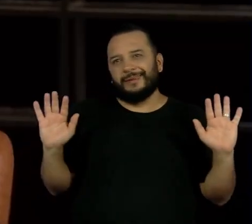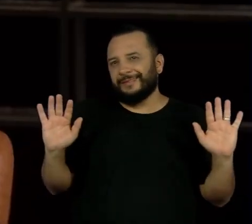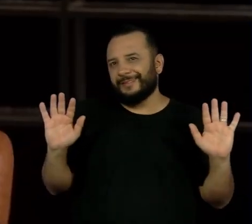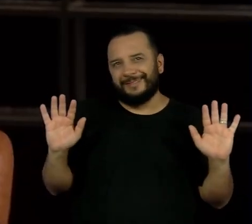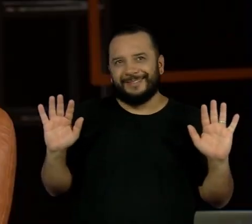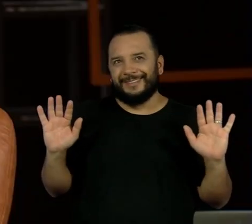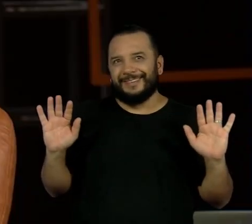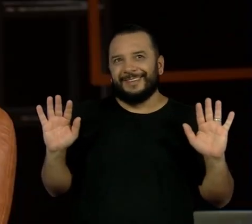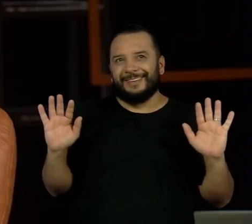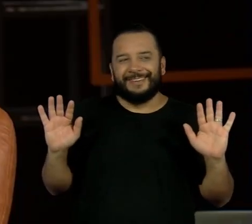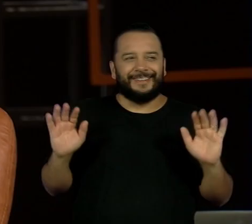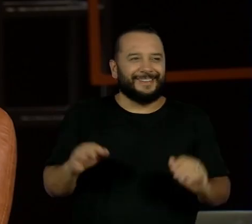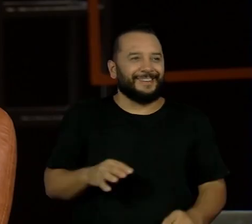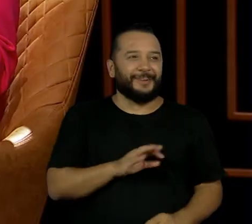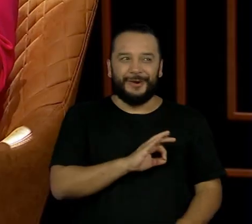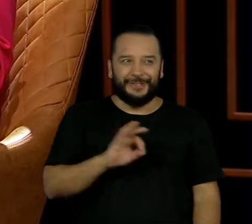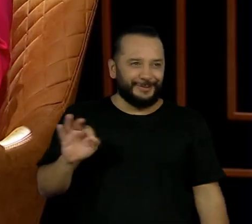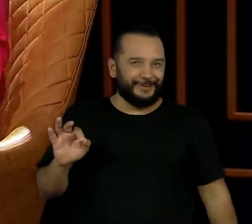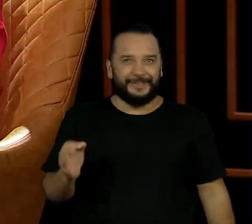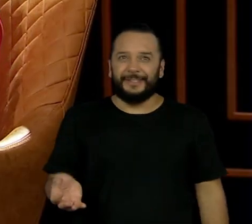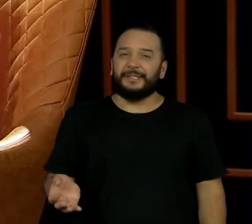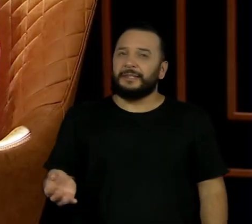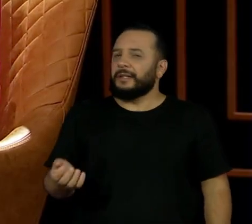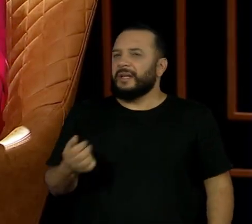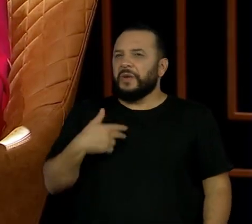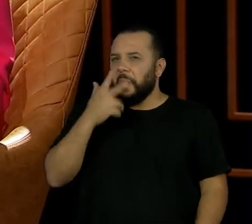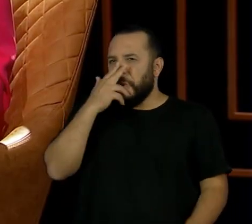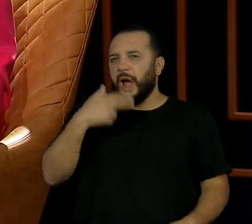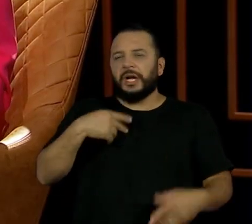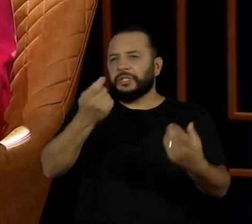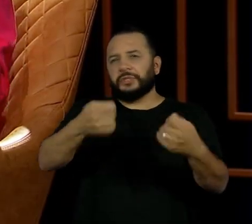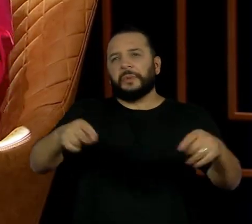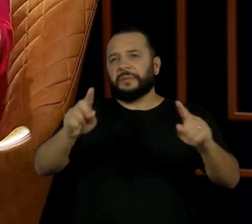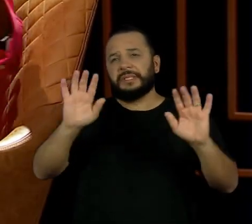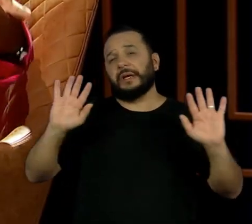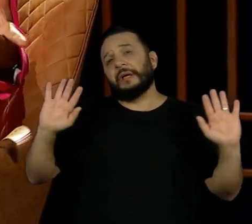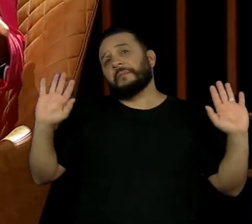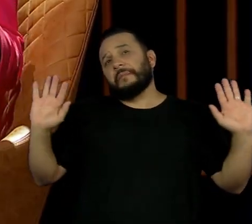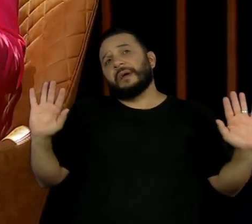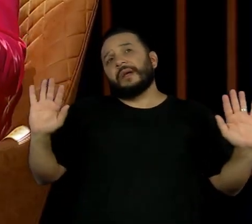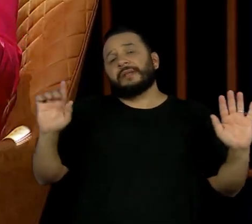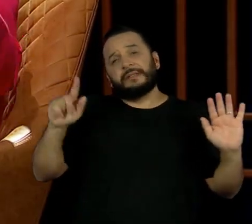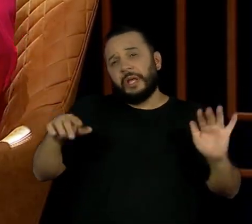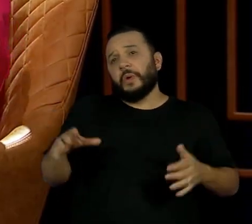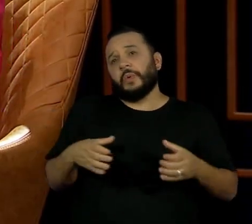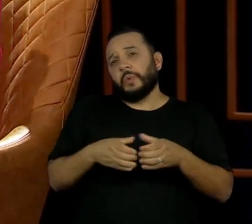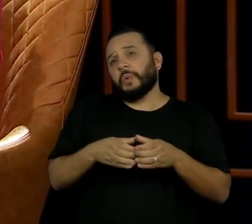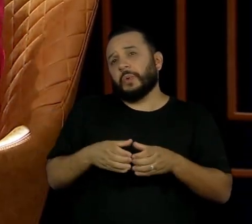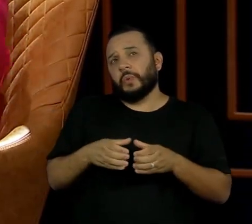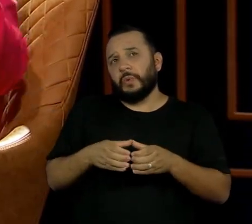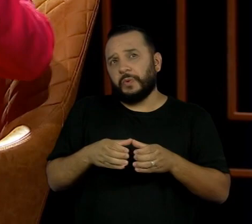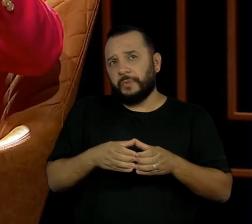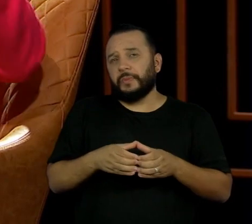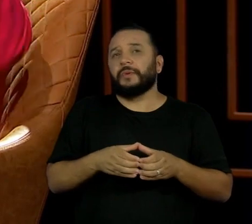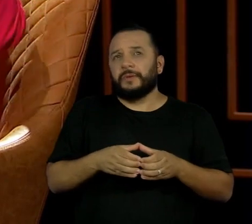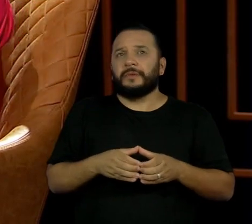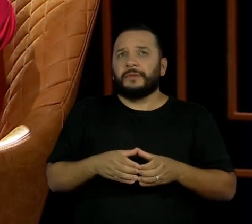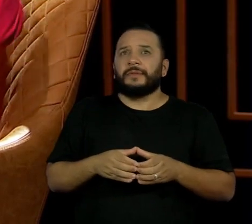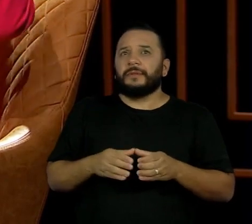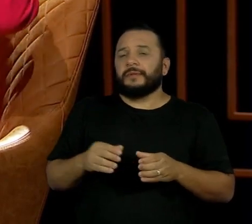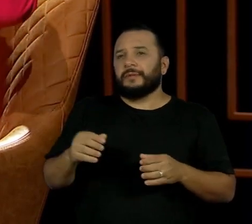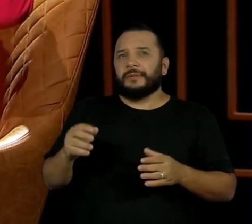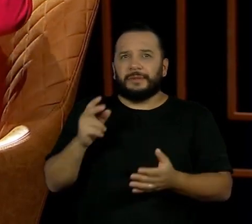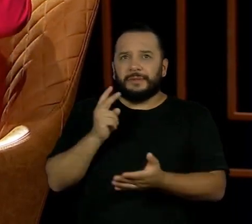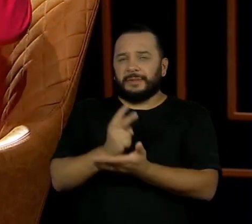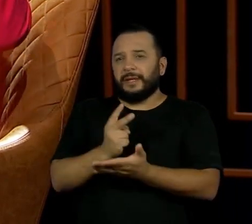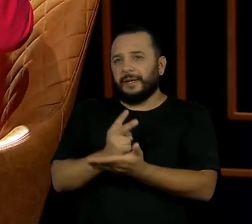Que ótimo! Eu também acho que não precisa, mas isso aqui é uma banda. E ele sempre foi democrático, sabe? Ele sempre teve essa coisa